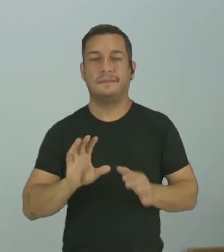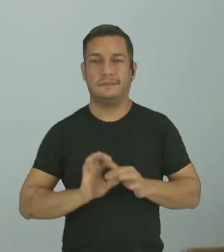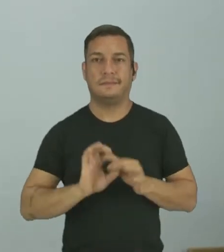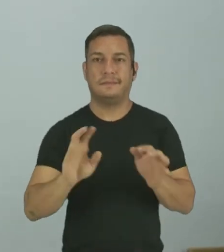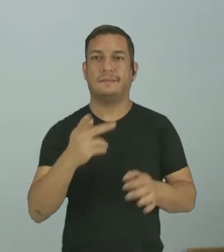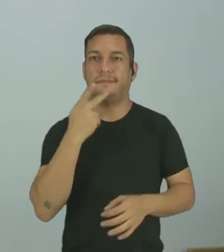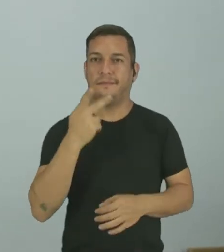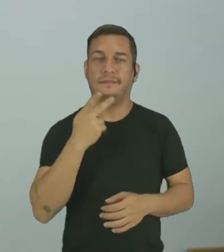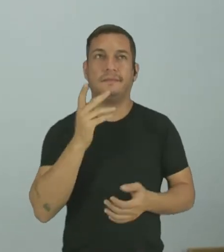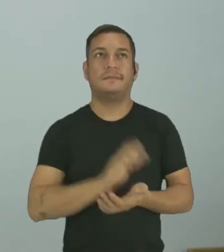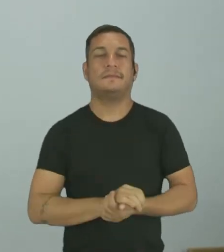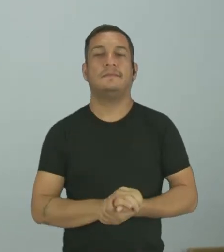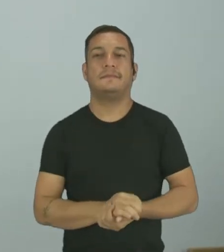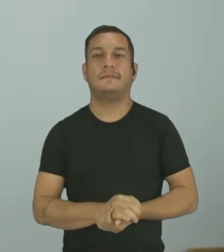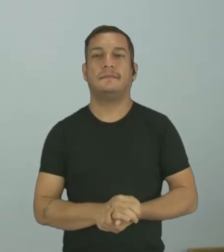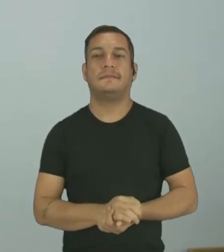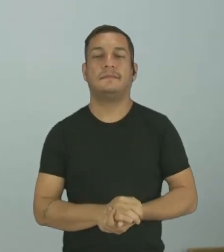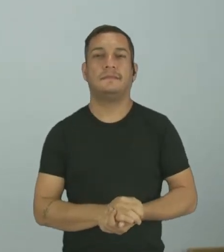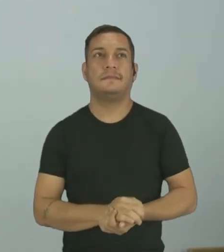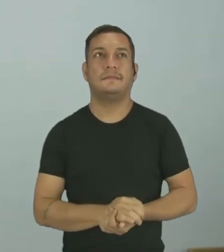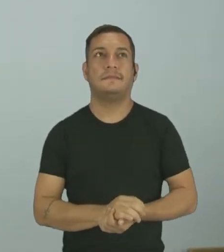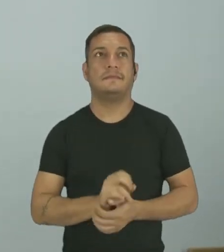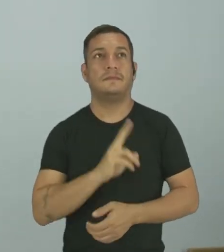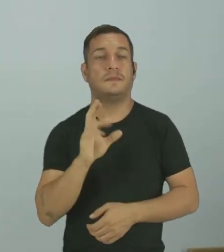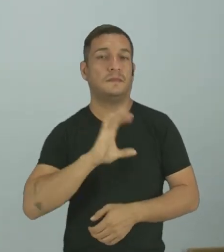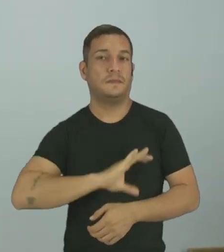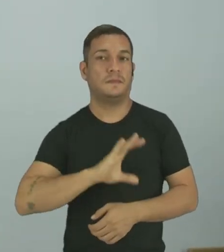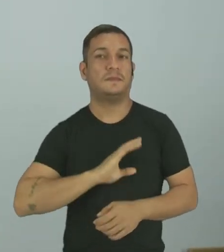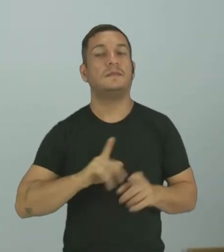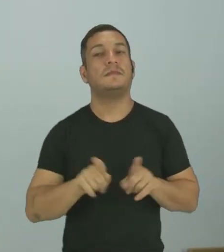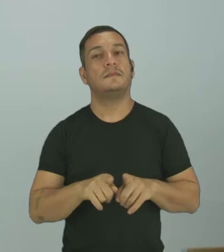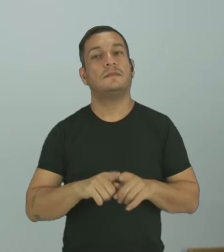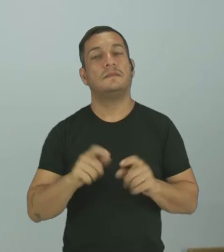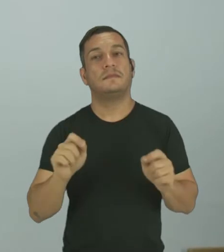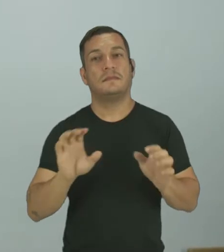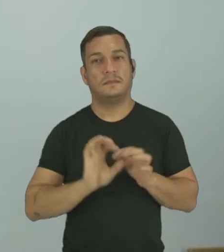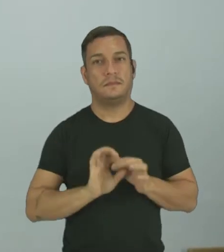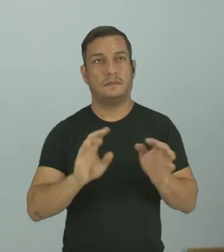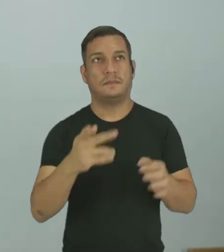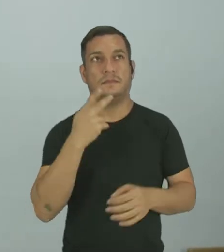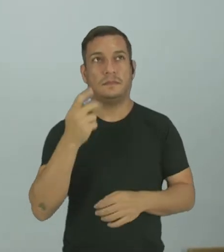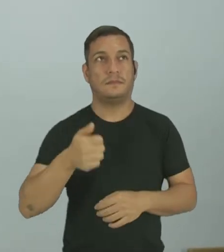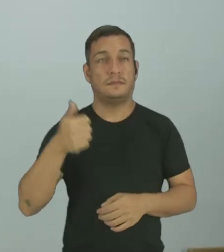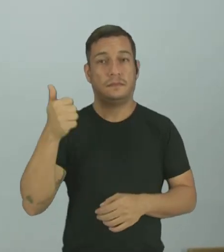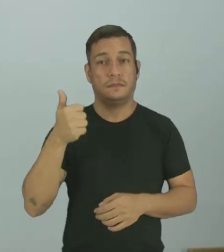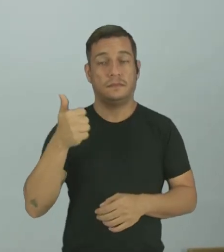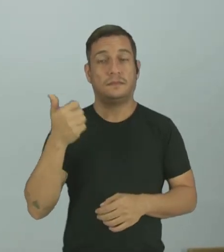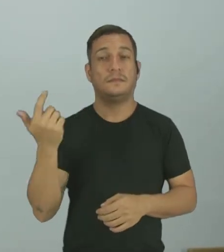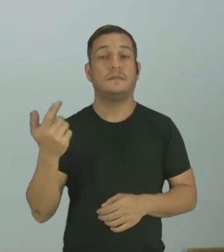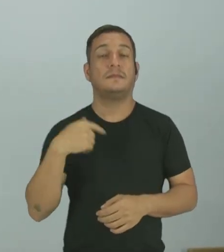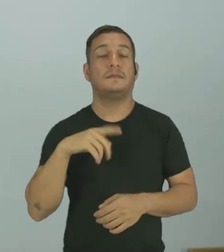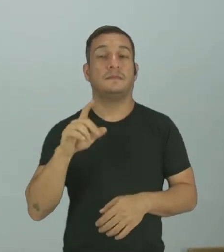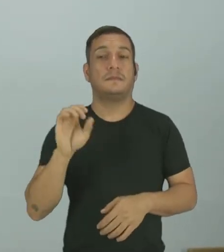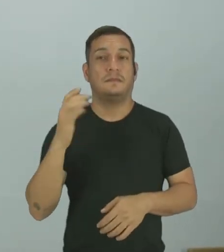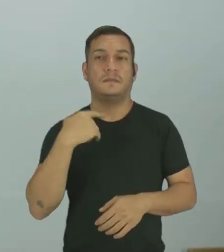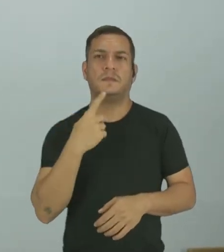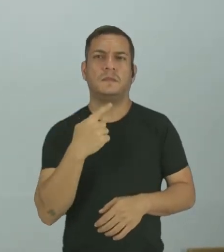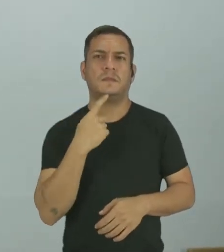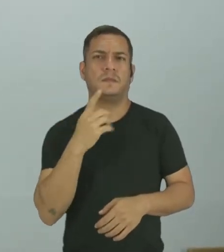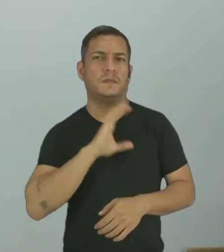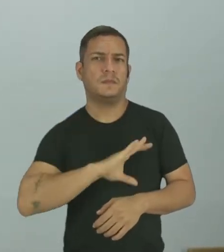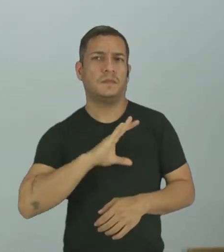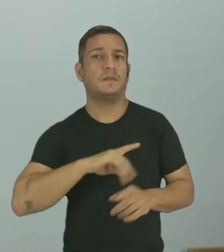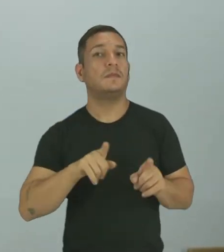ele falar. Ou seu colega também pode deixar você falar primeiro. De repente, a dúvida do seu